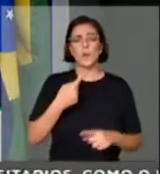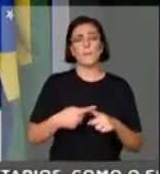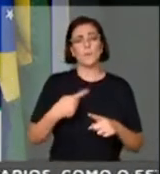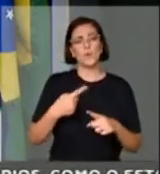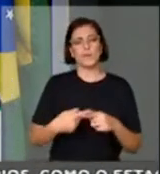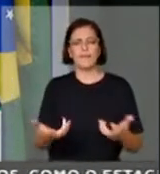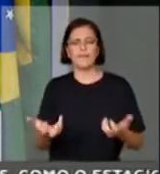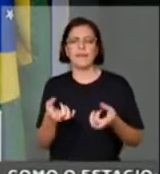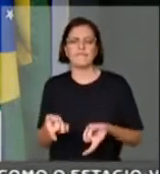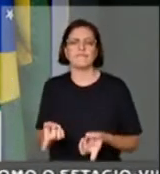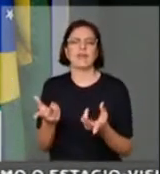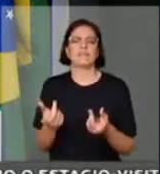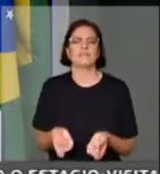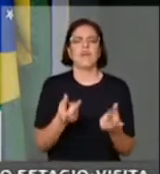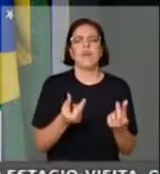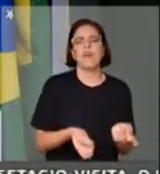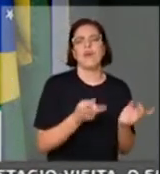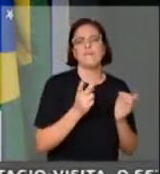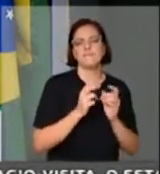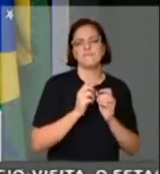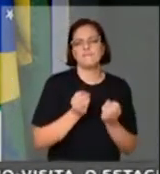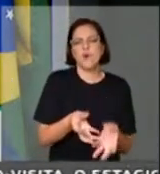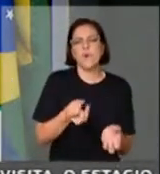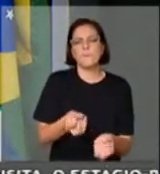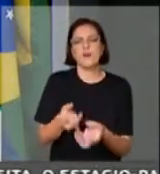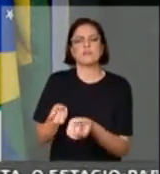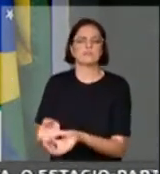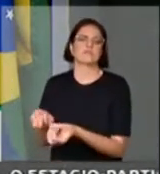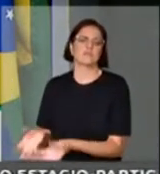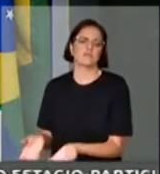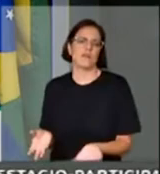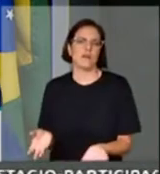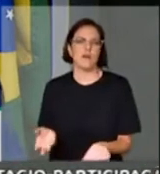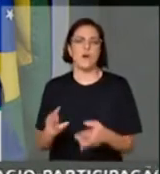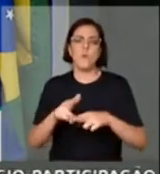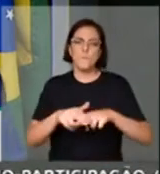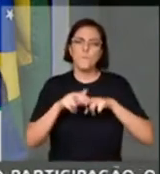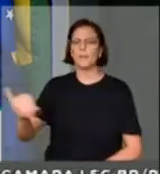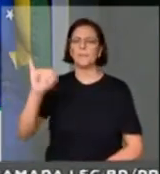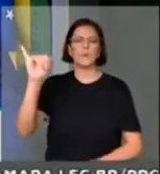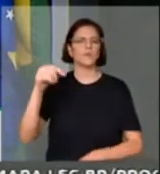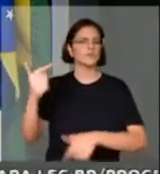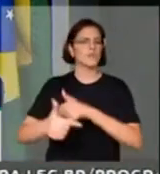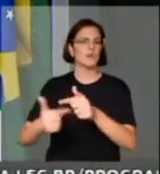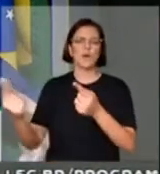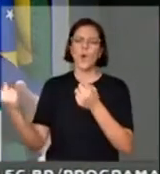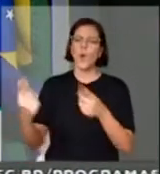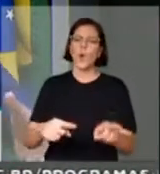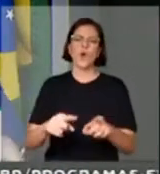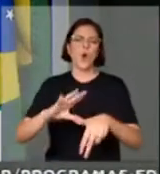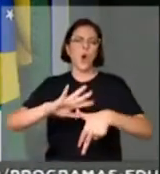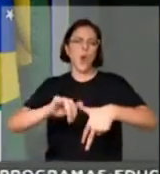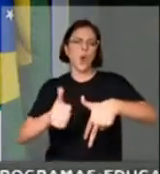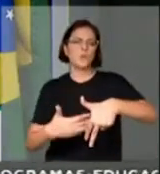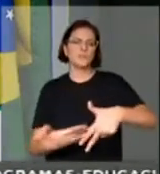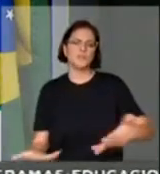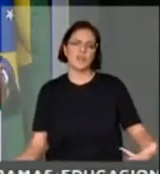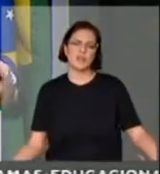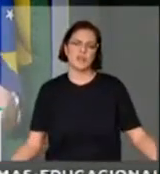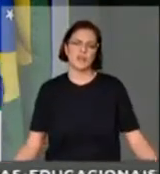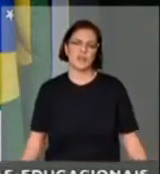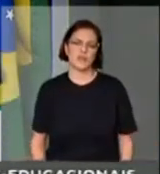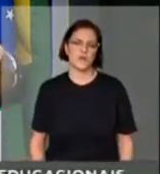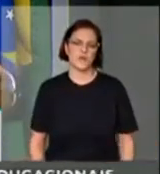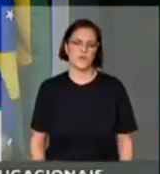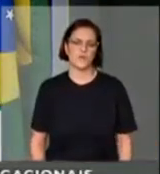vender matéria de forma panfletária, de forma ideológica, e obviamente que o